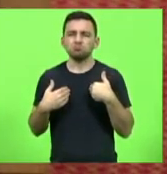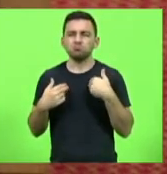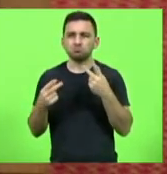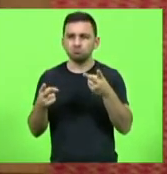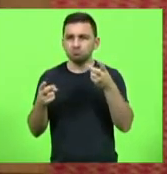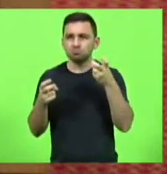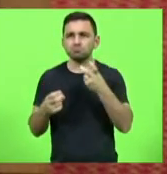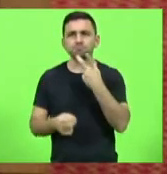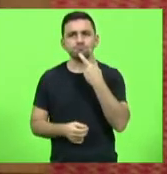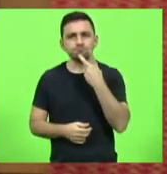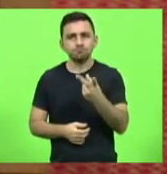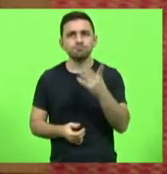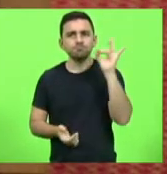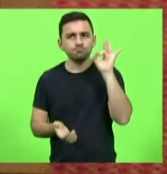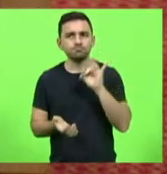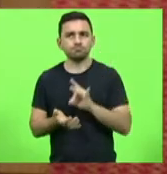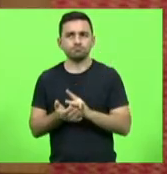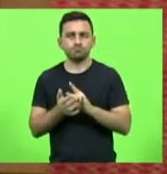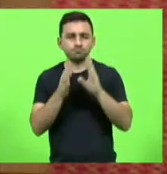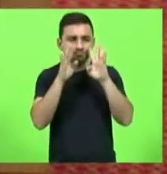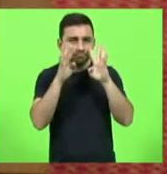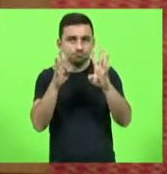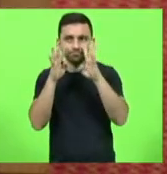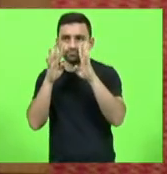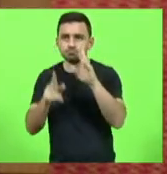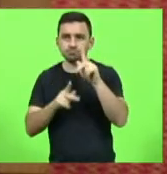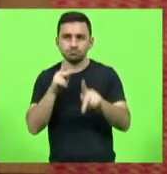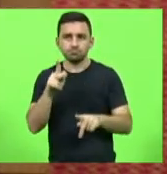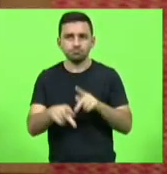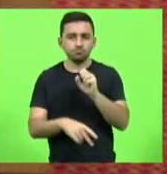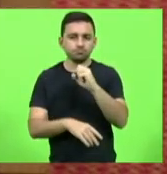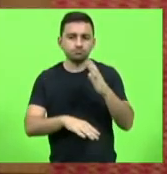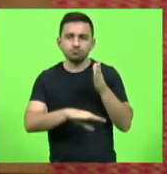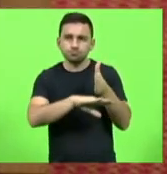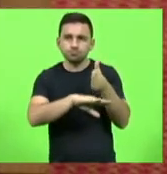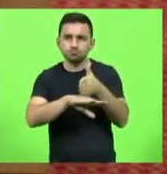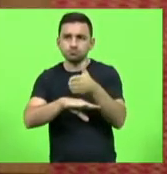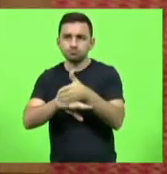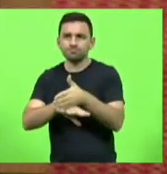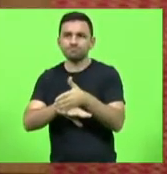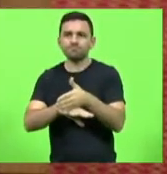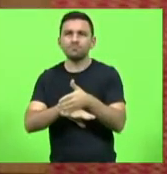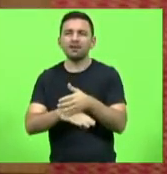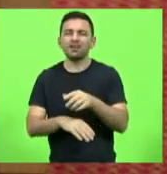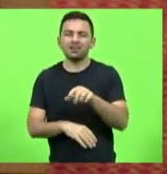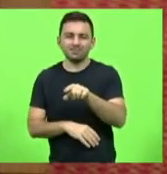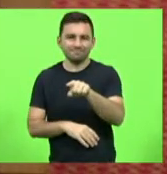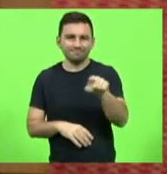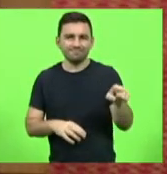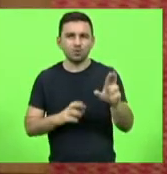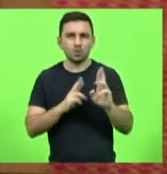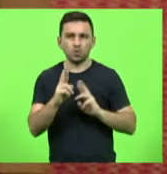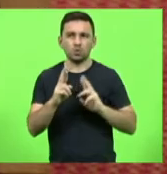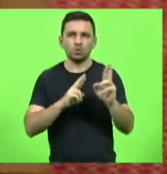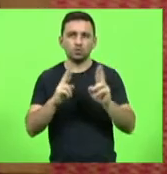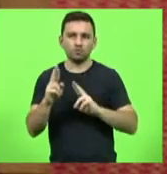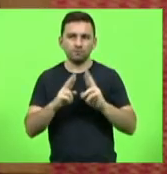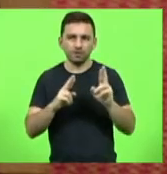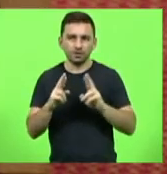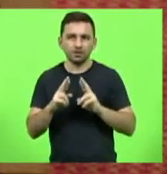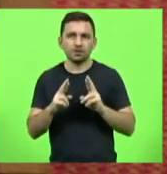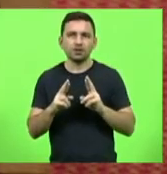certeza, ouvindo os catarinenses, andando pelo estado, a situação das nossas rodovias, da